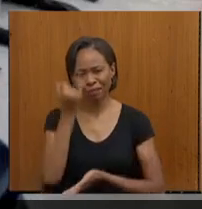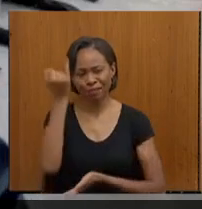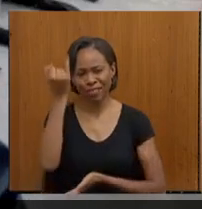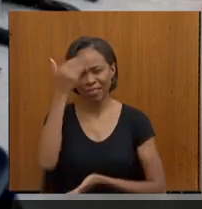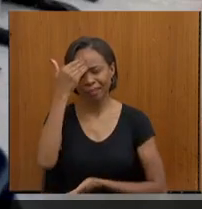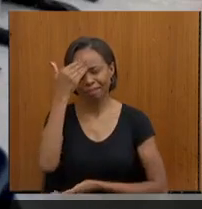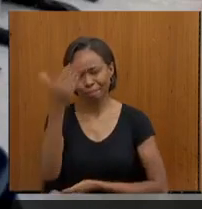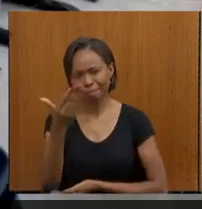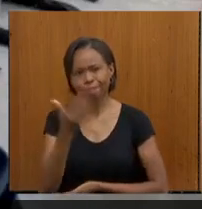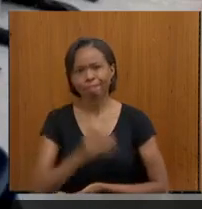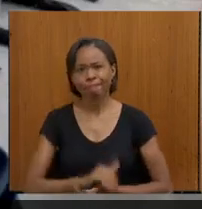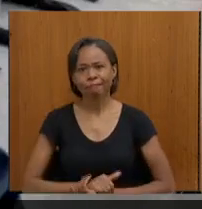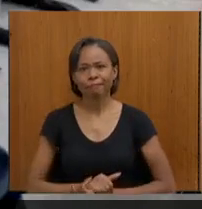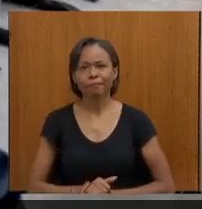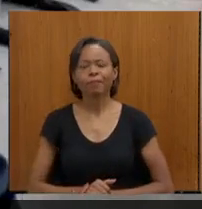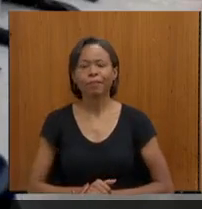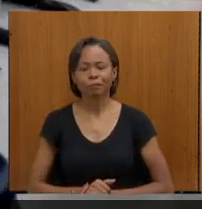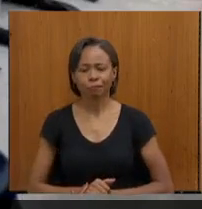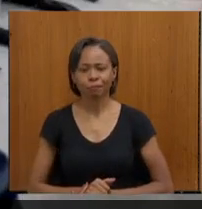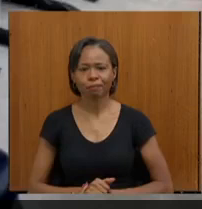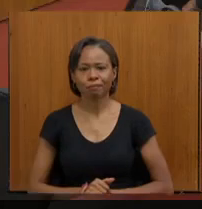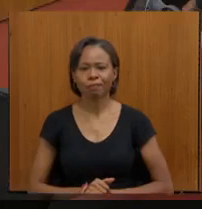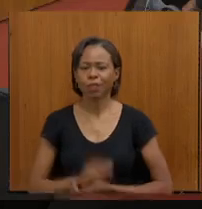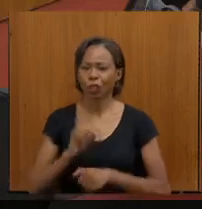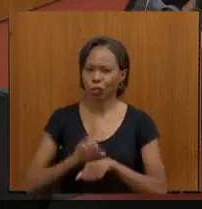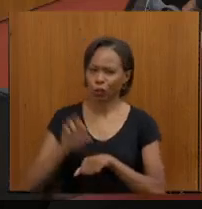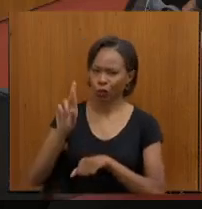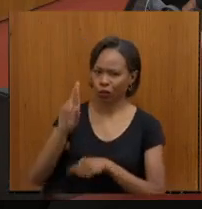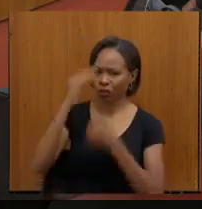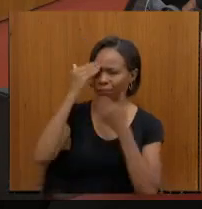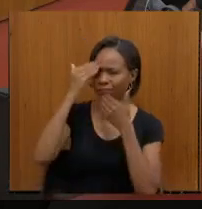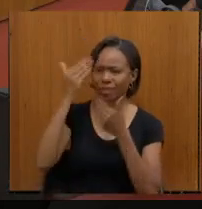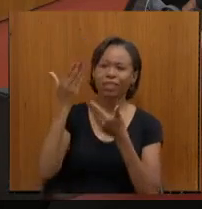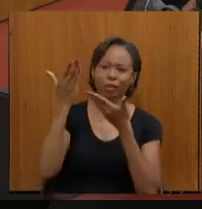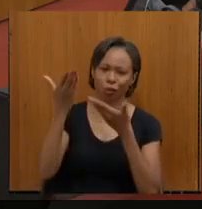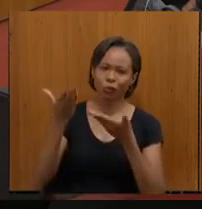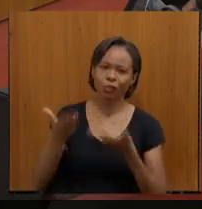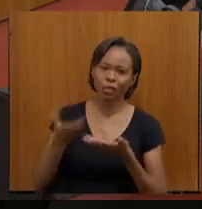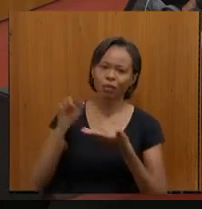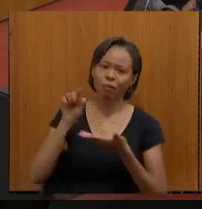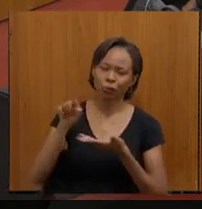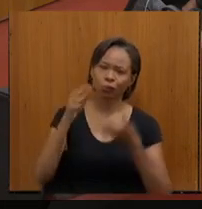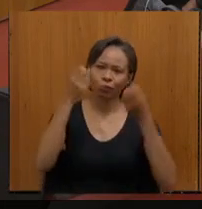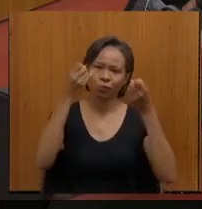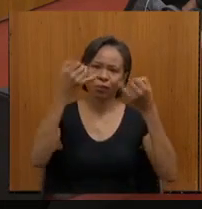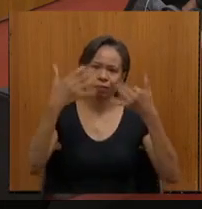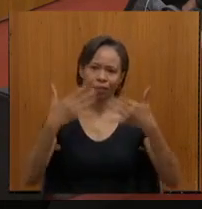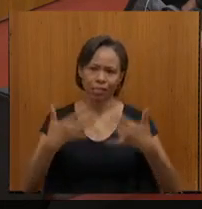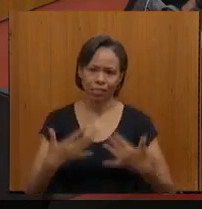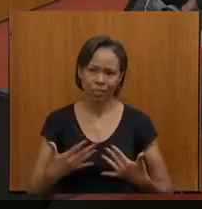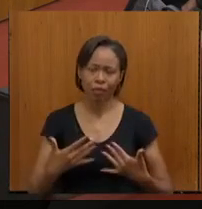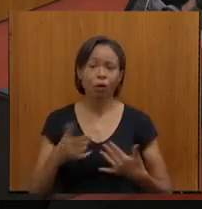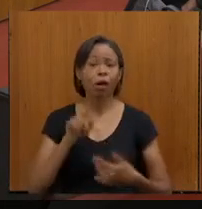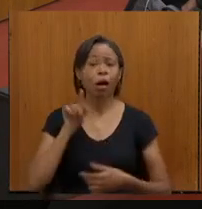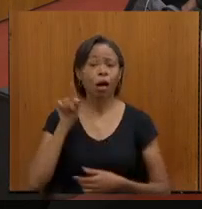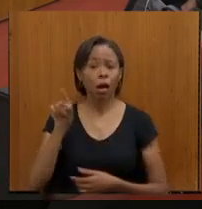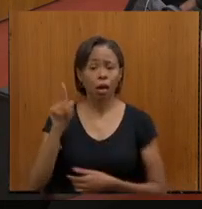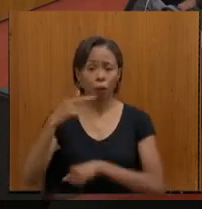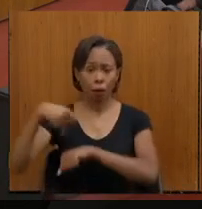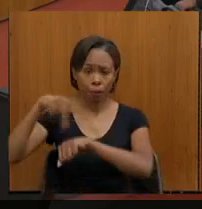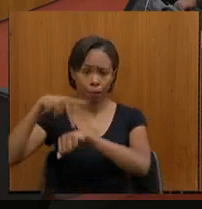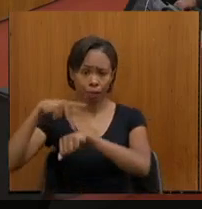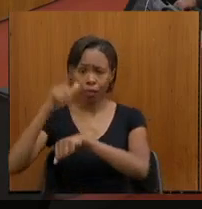muito obrigado Eu que agradeço de ter nesse pelas explicações Alemanha